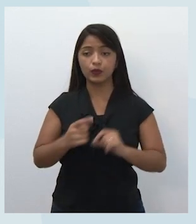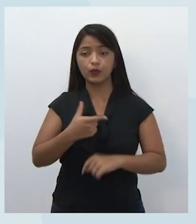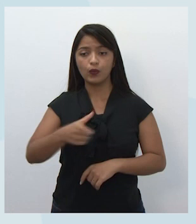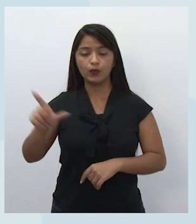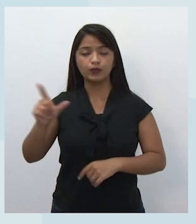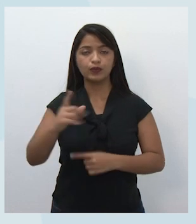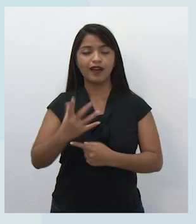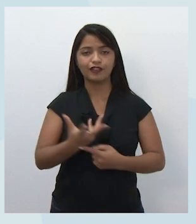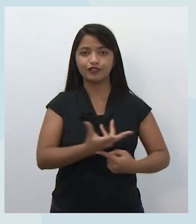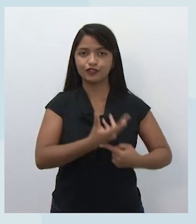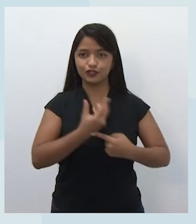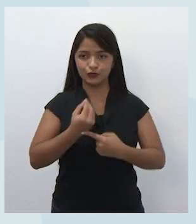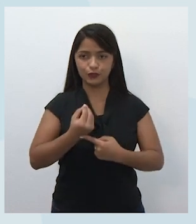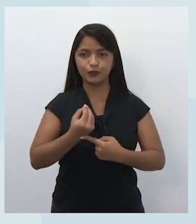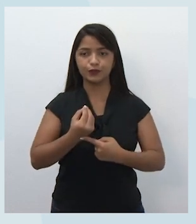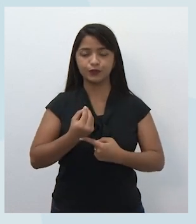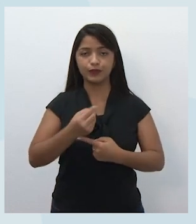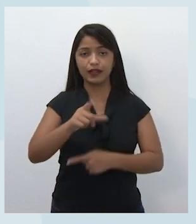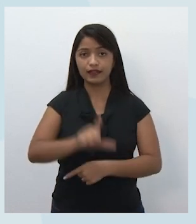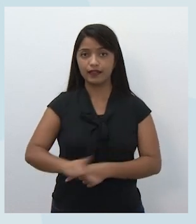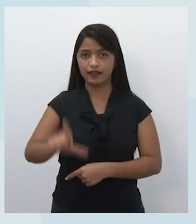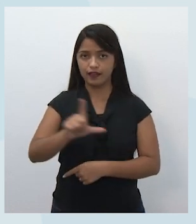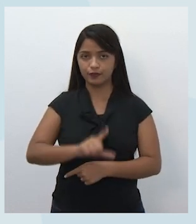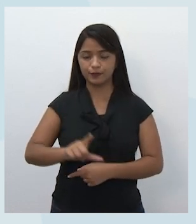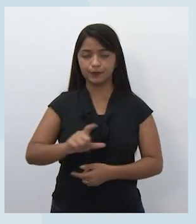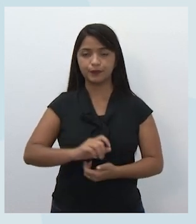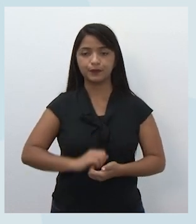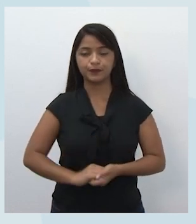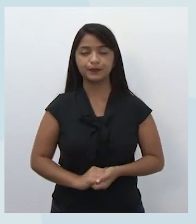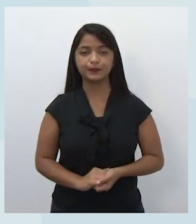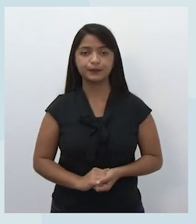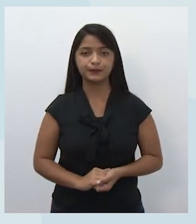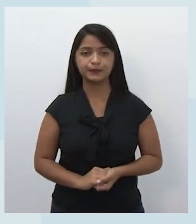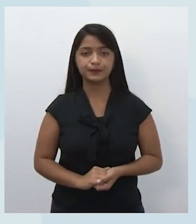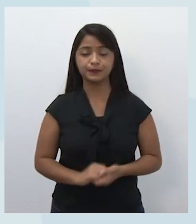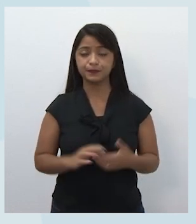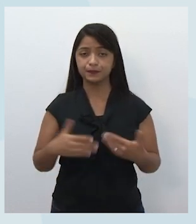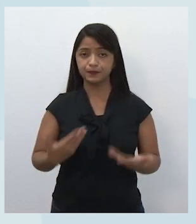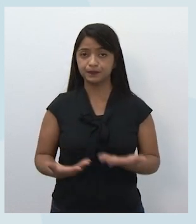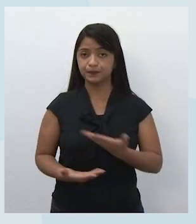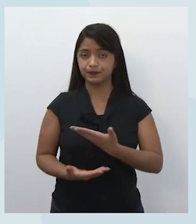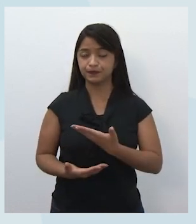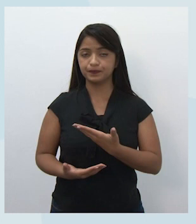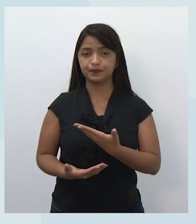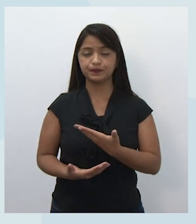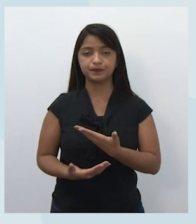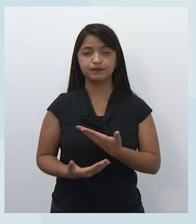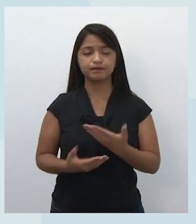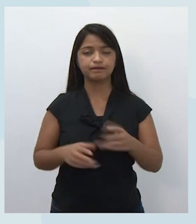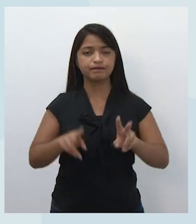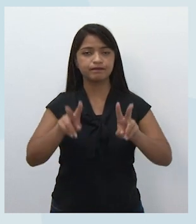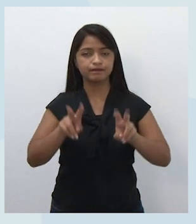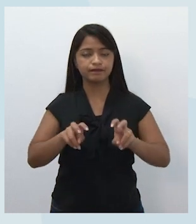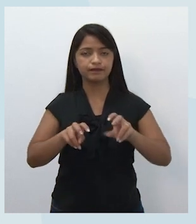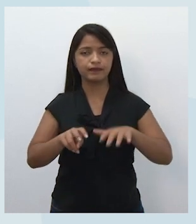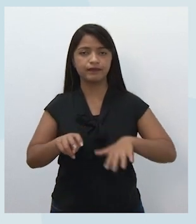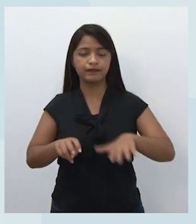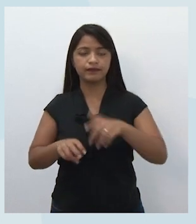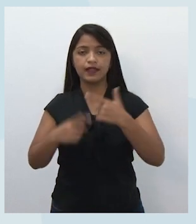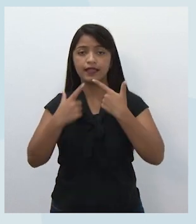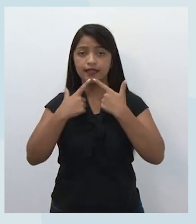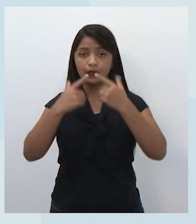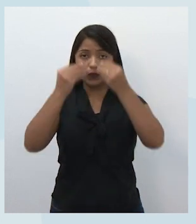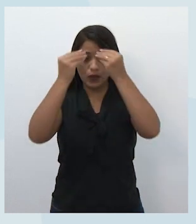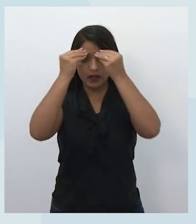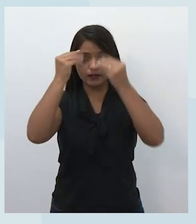que passem o próximo slide, por favor. Então, no primeiro momento, quando a gente fala de linguagens, a impressão que nós temos, então o